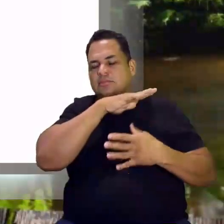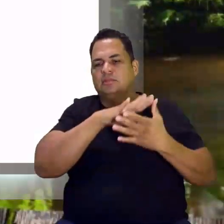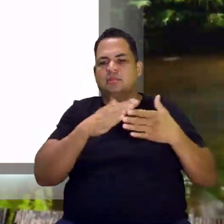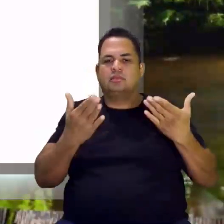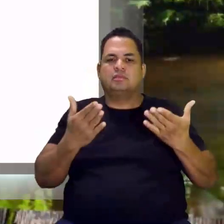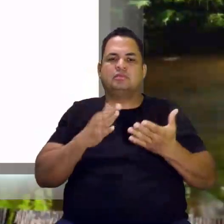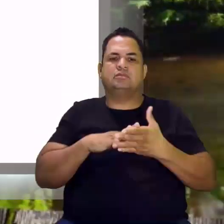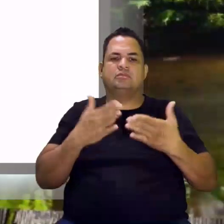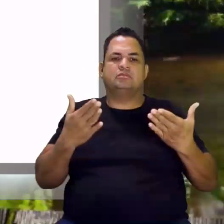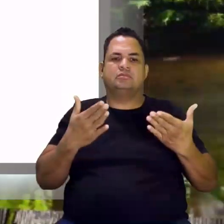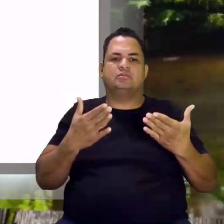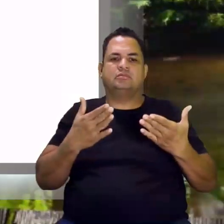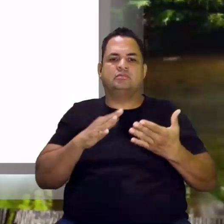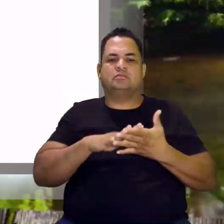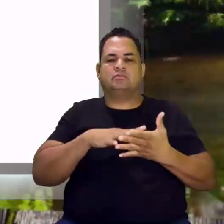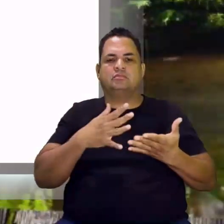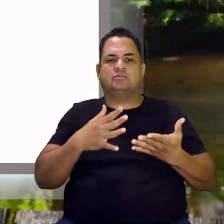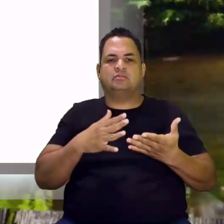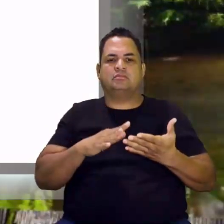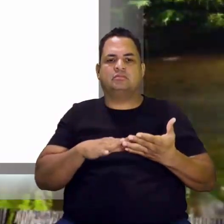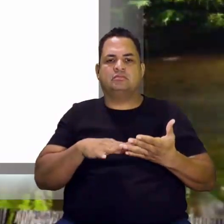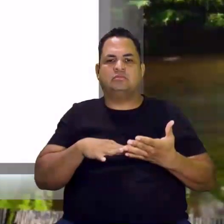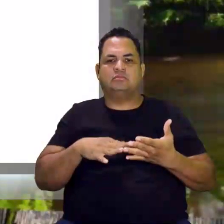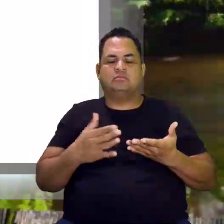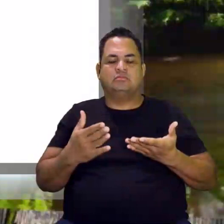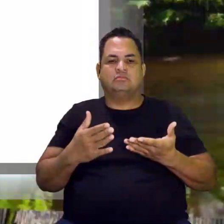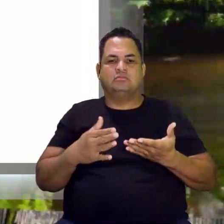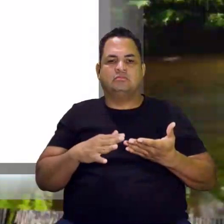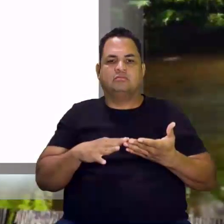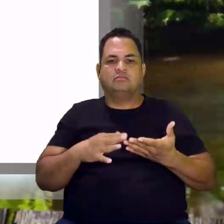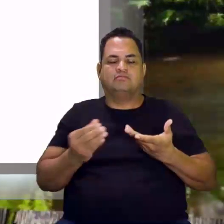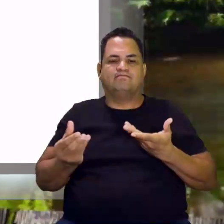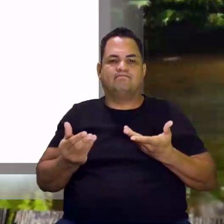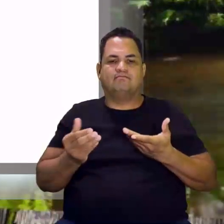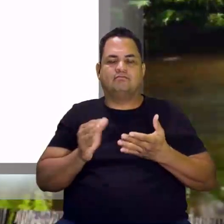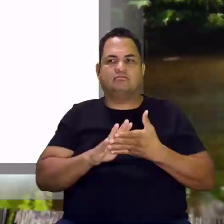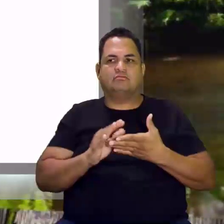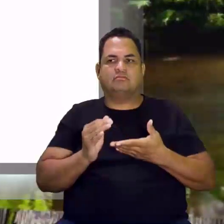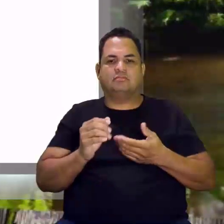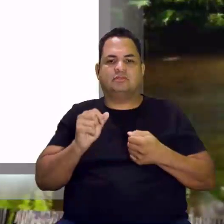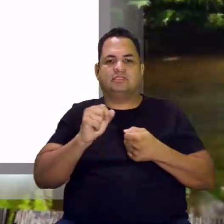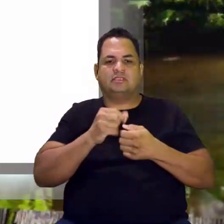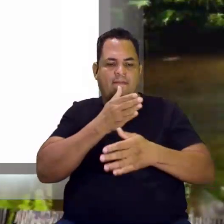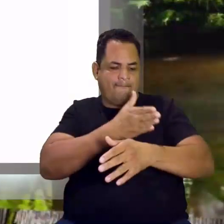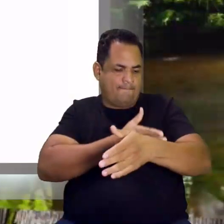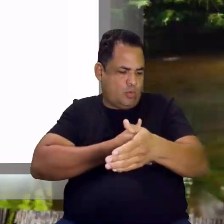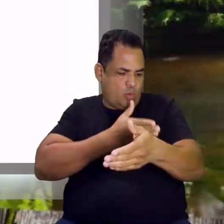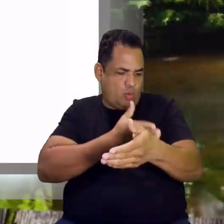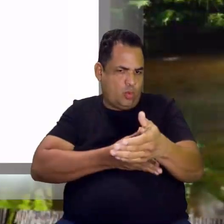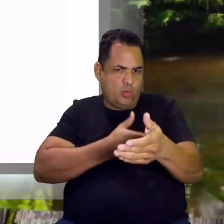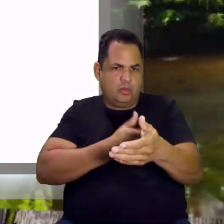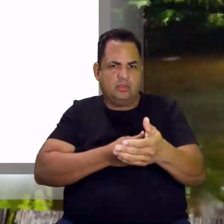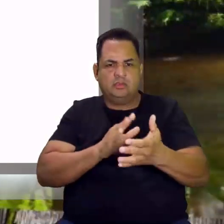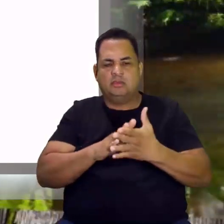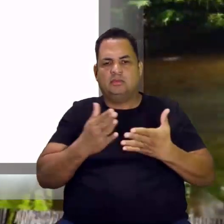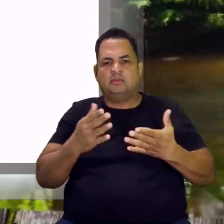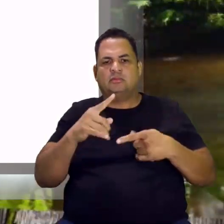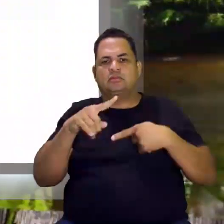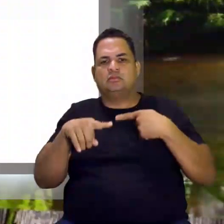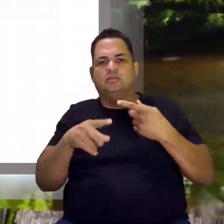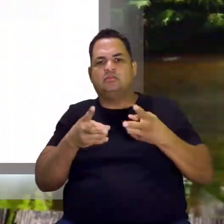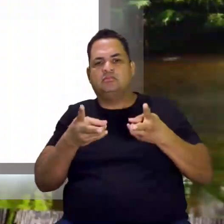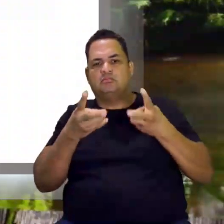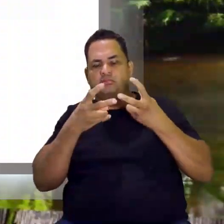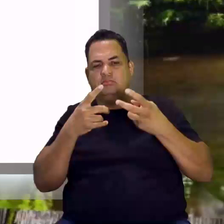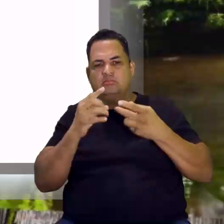ter se machucado e percebido que fazia um corte profundo. E ele